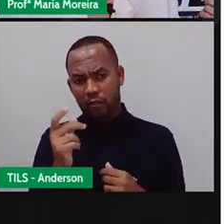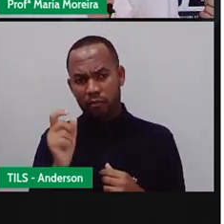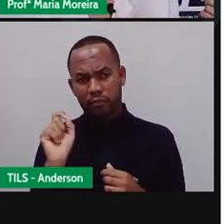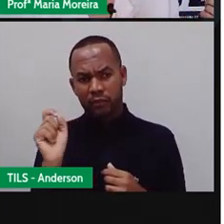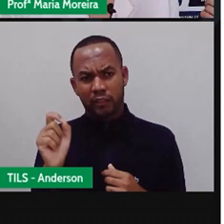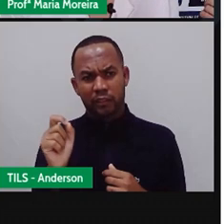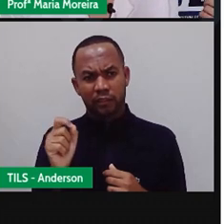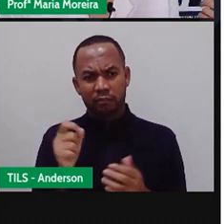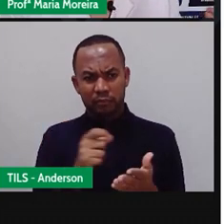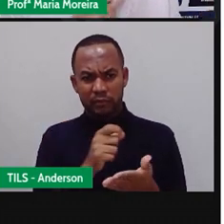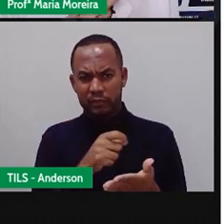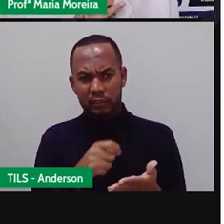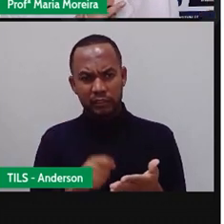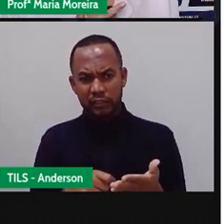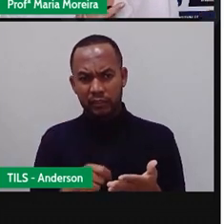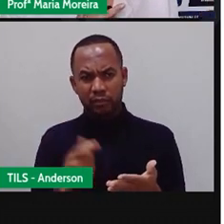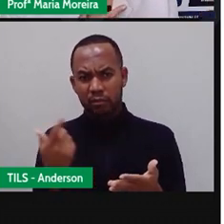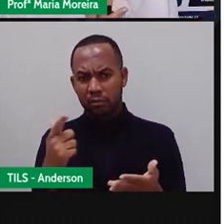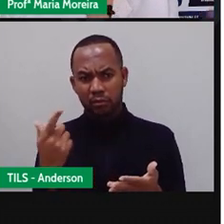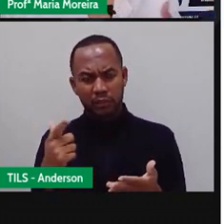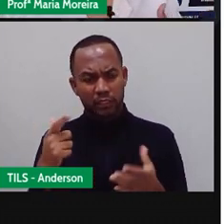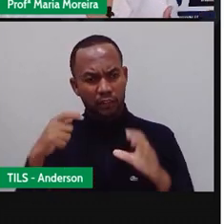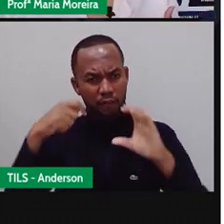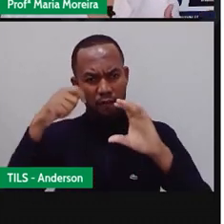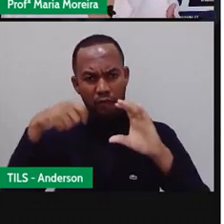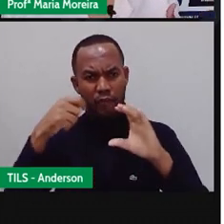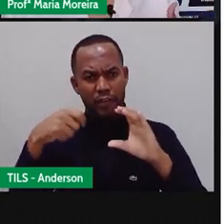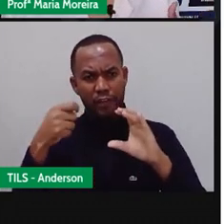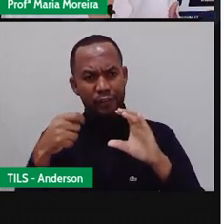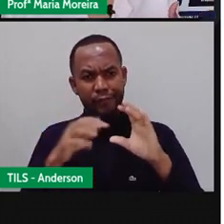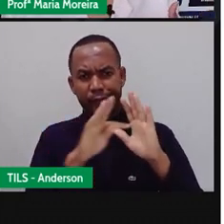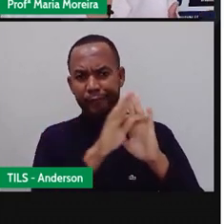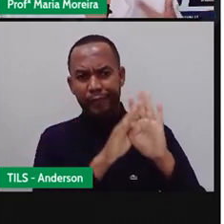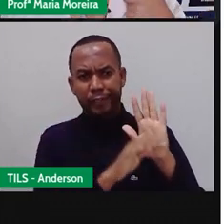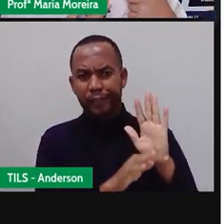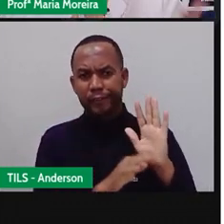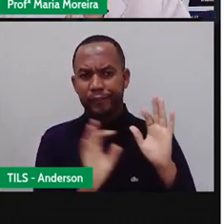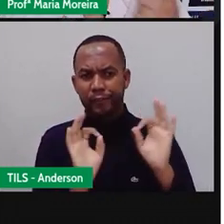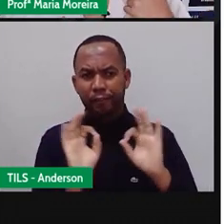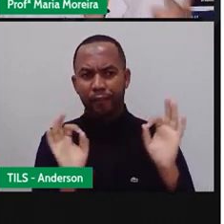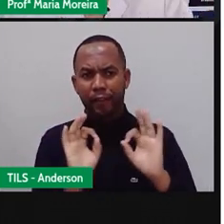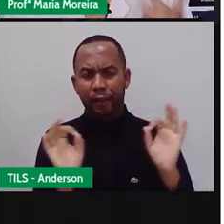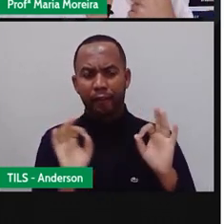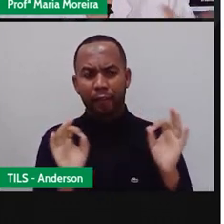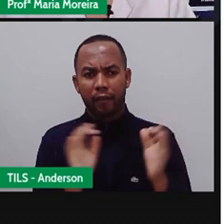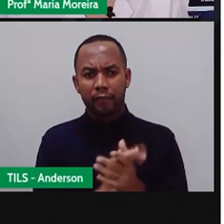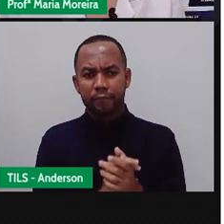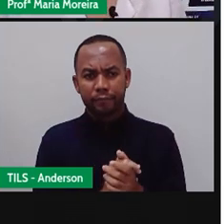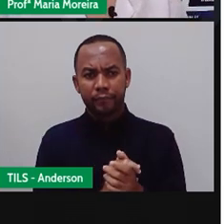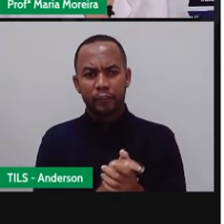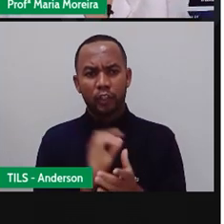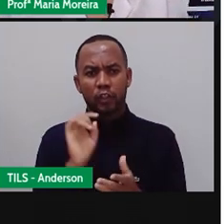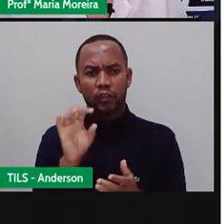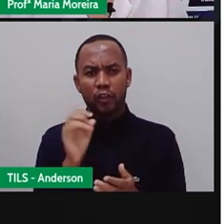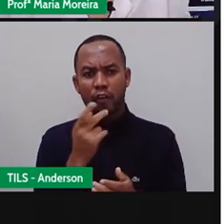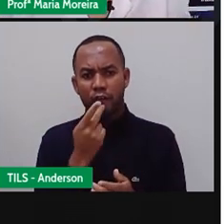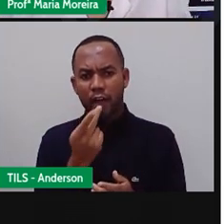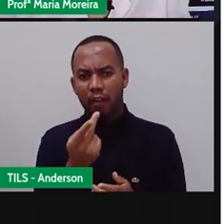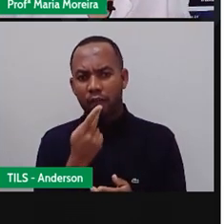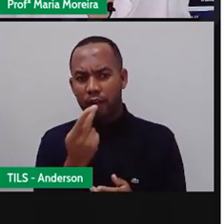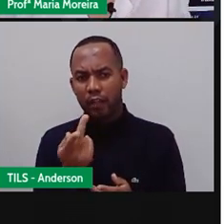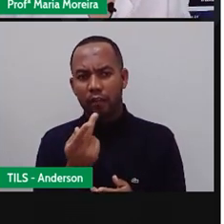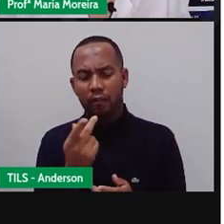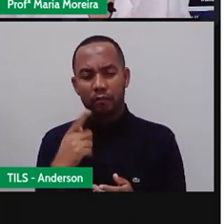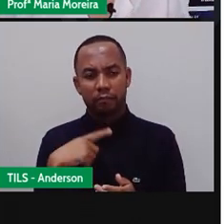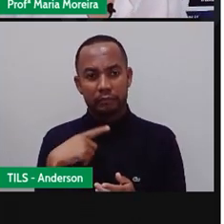Anderson falou se não tava escrito se não tem o vídeo se não tem um texto Assinado por Anderson Porque eu só posso me comunicar através da